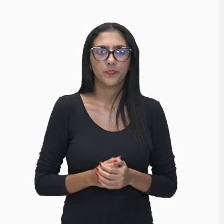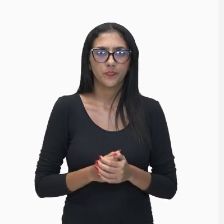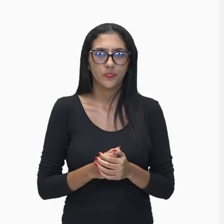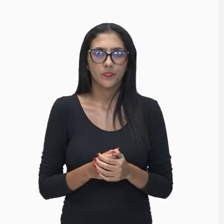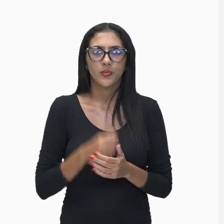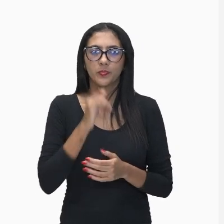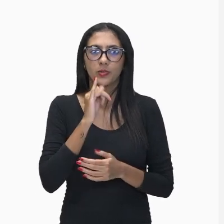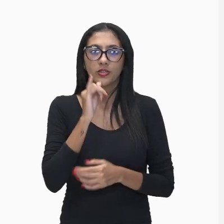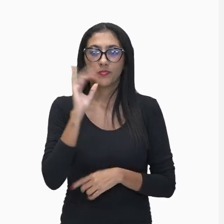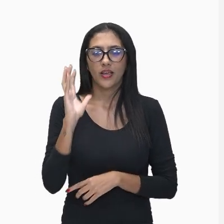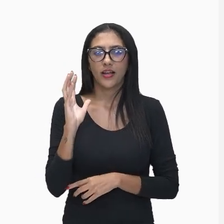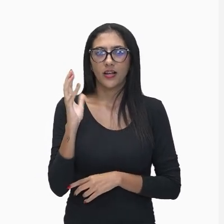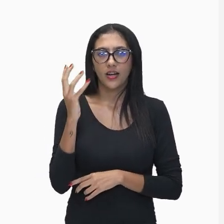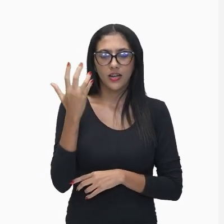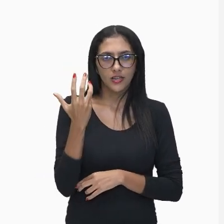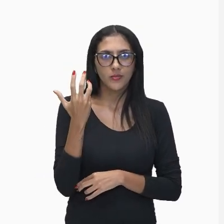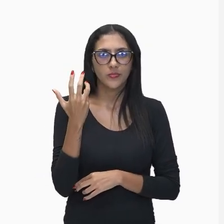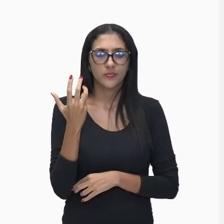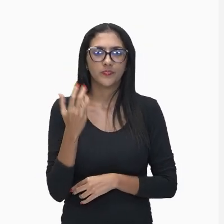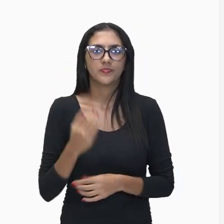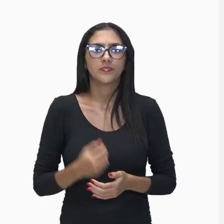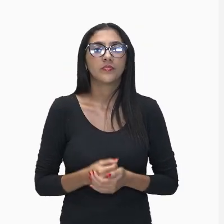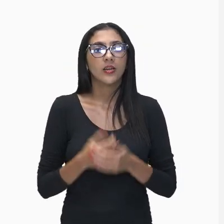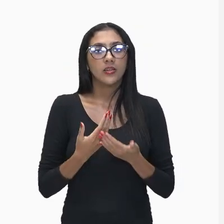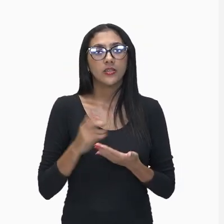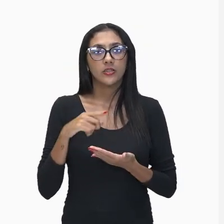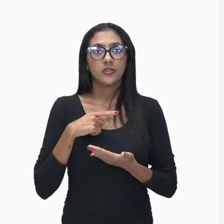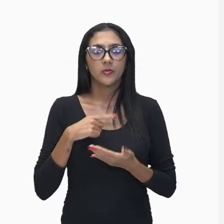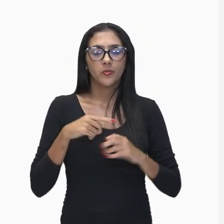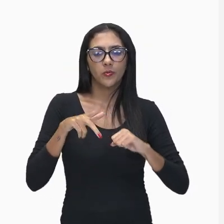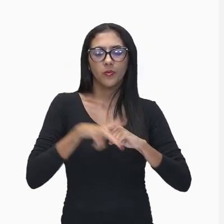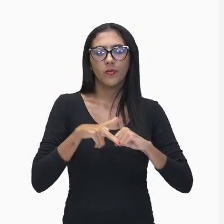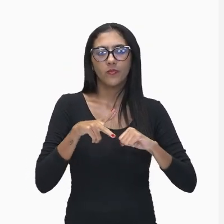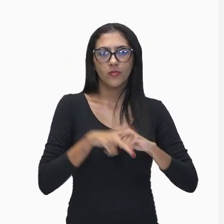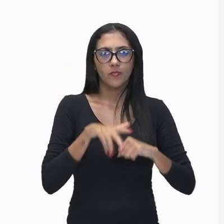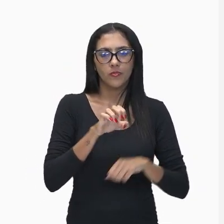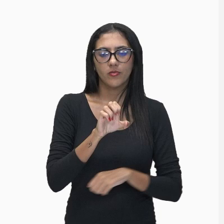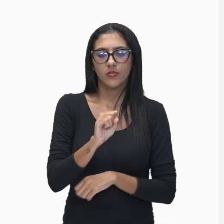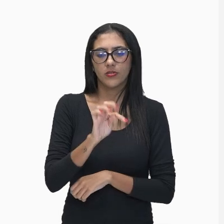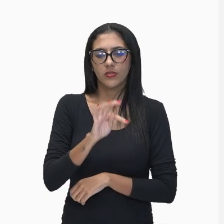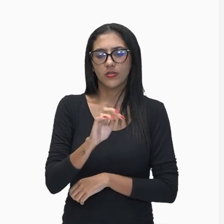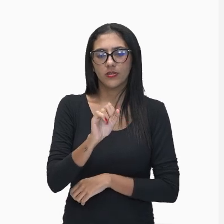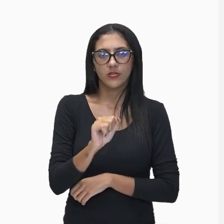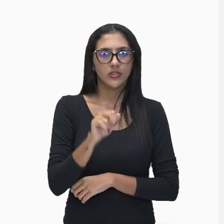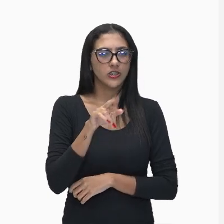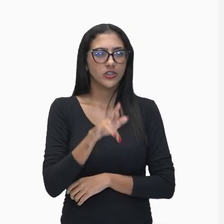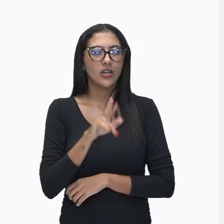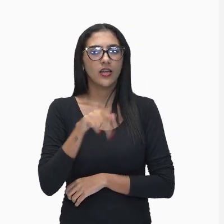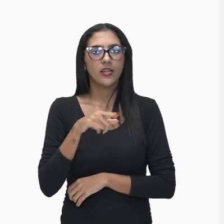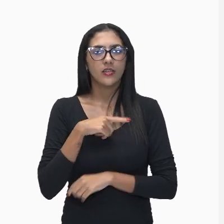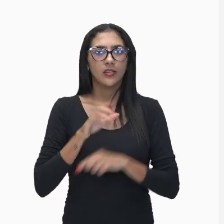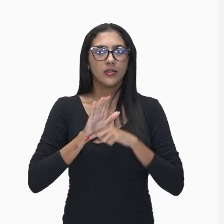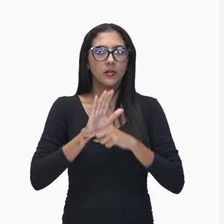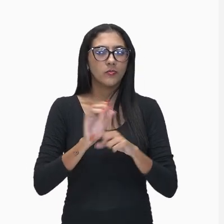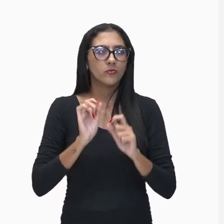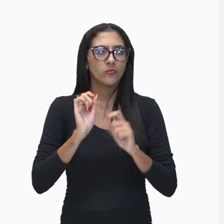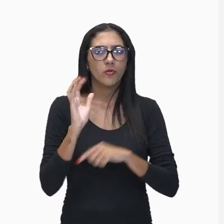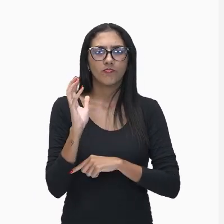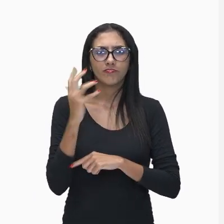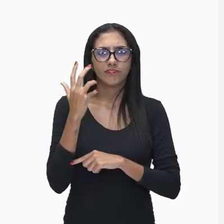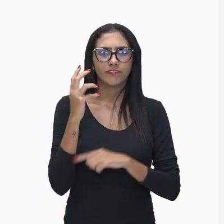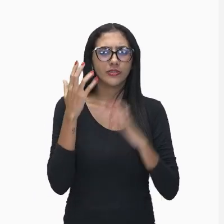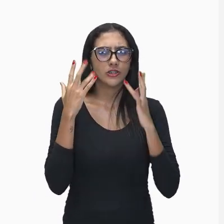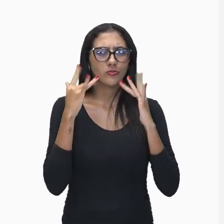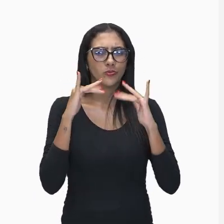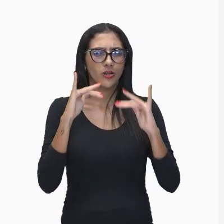tempo climático, ok? Então, o verbo estar por indicar tempo climático, ok? Percebam o tempo meteorológico, percebam